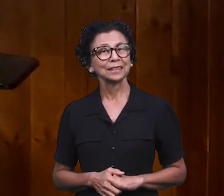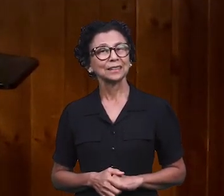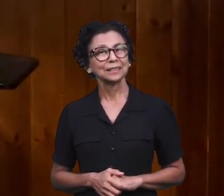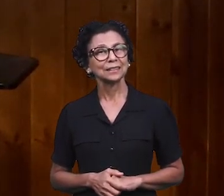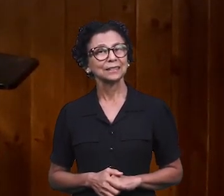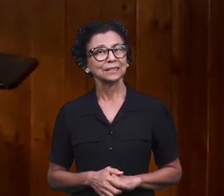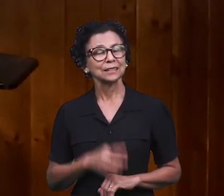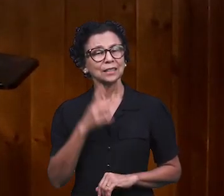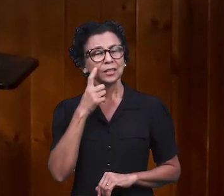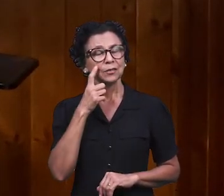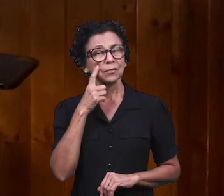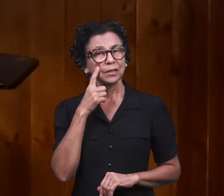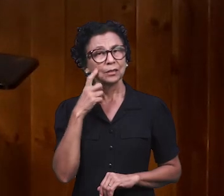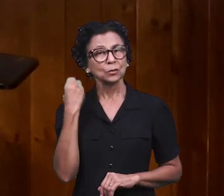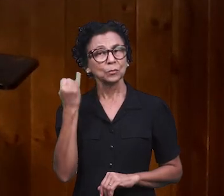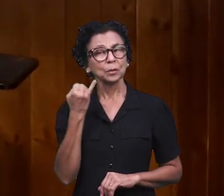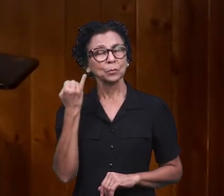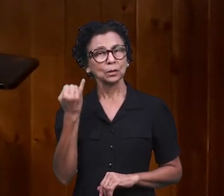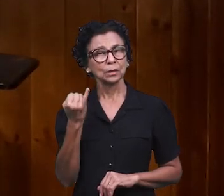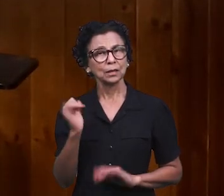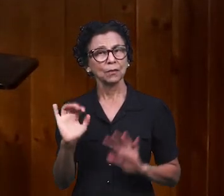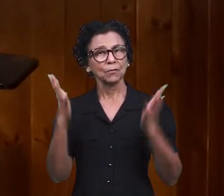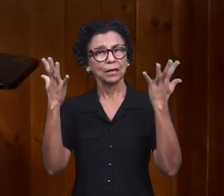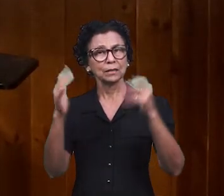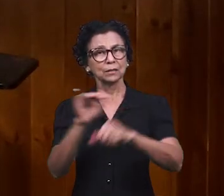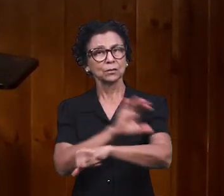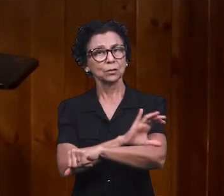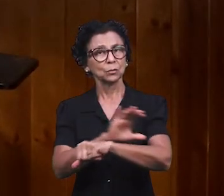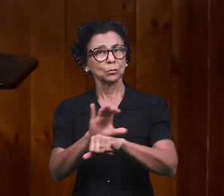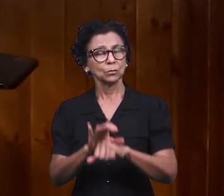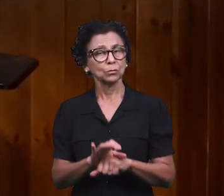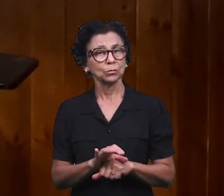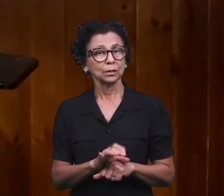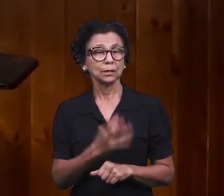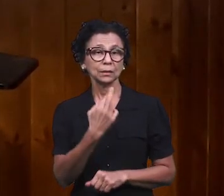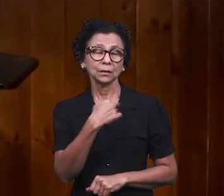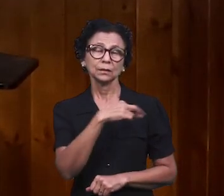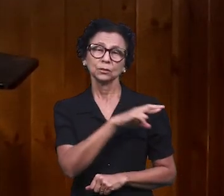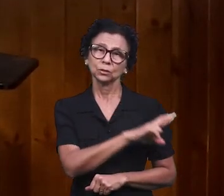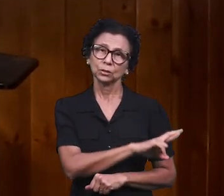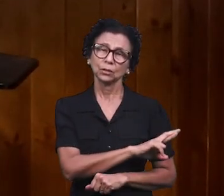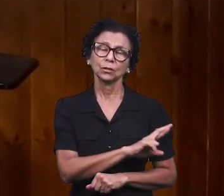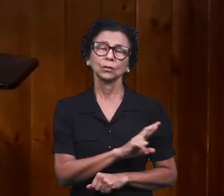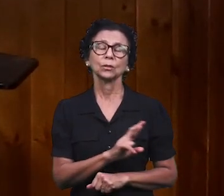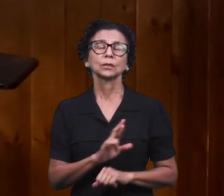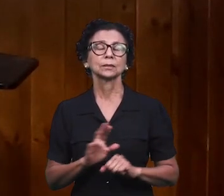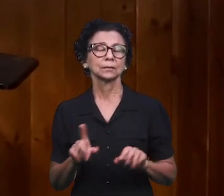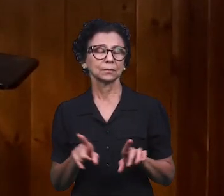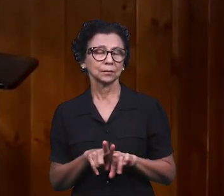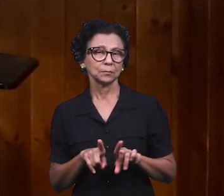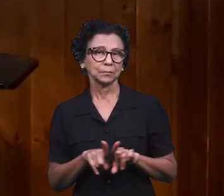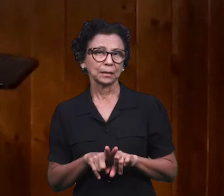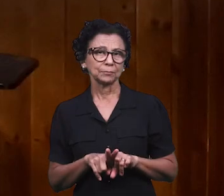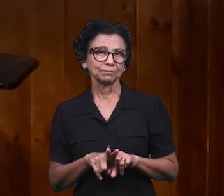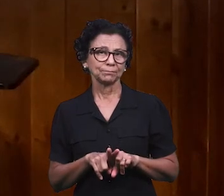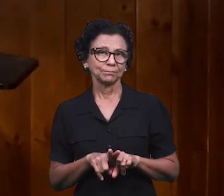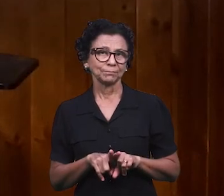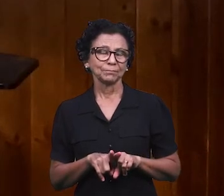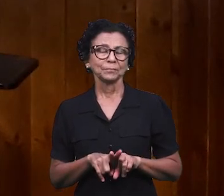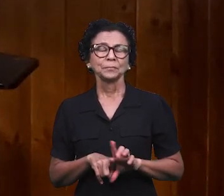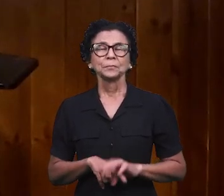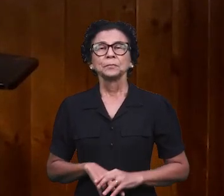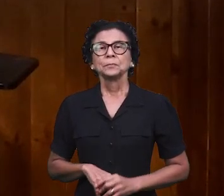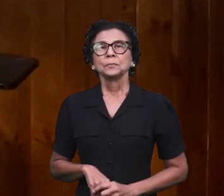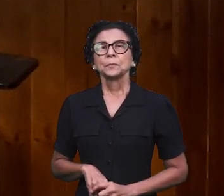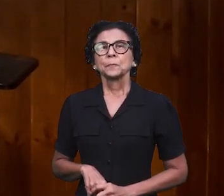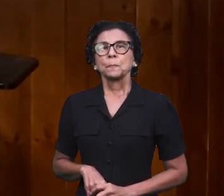importância cultural dessa festa e também uma importância religiosa no contexto hebraico da época. Há outras festas